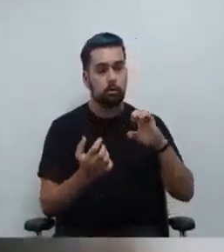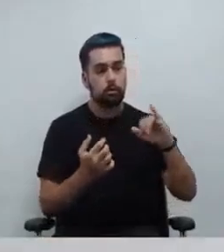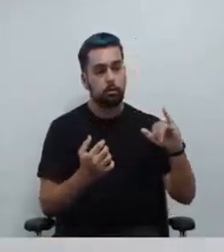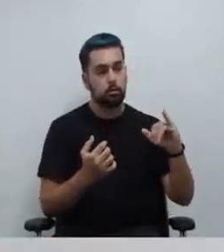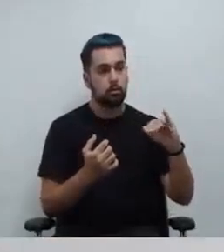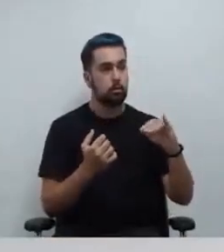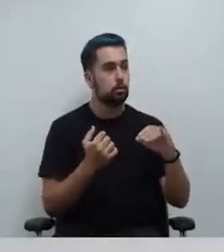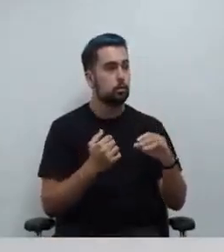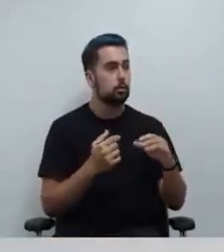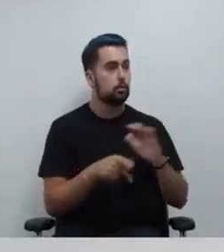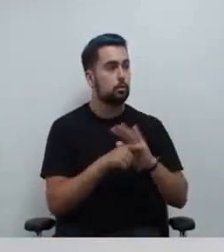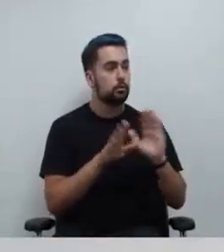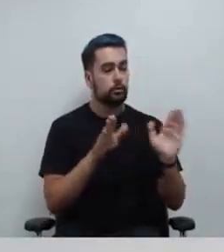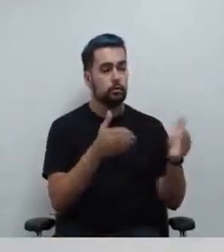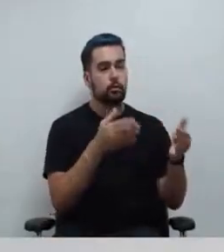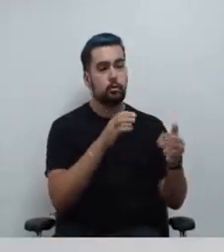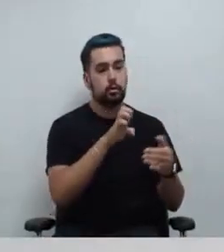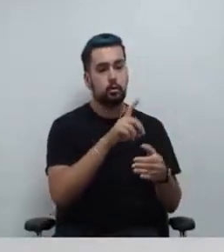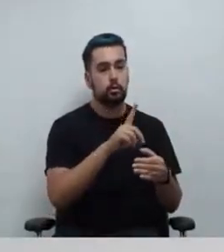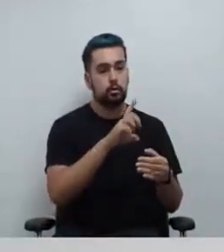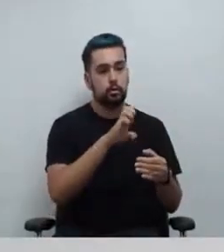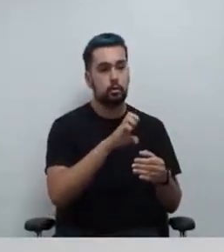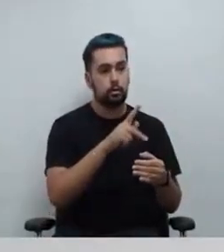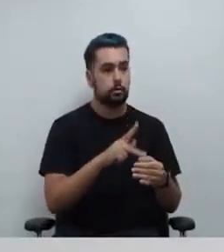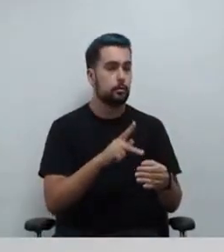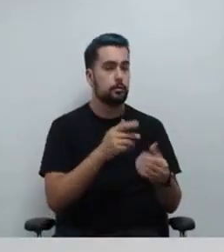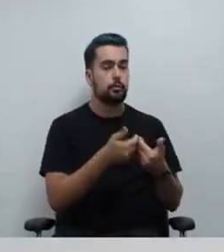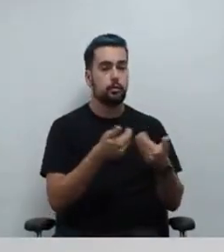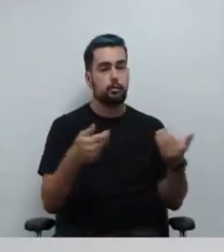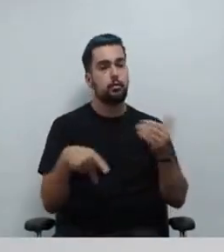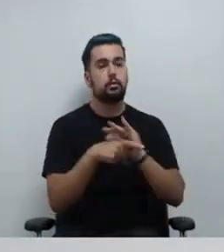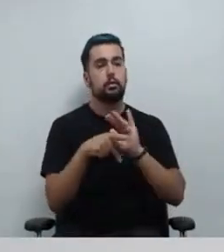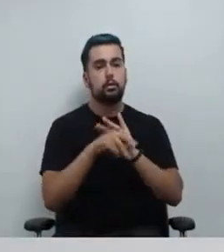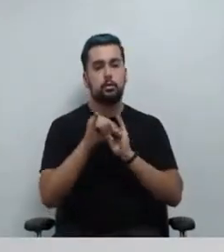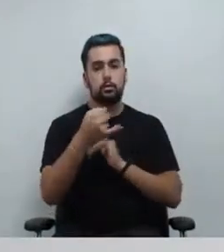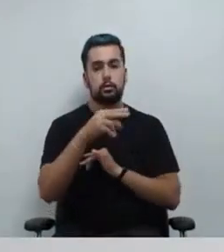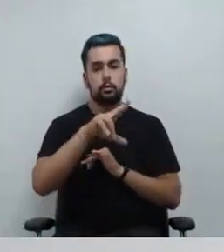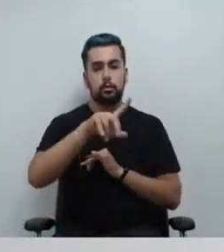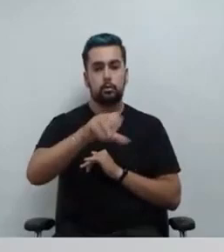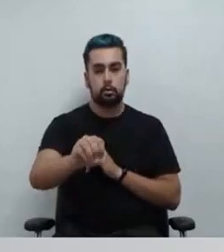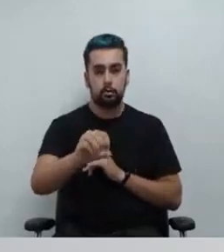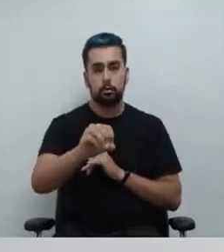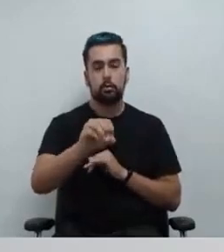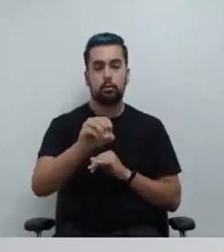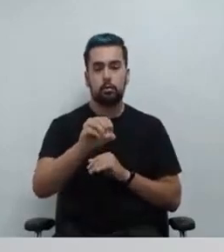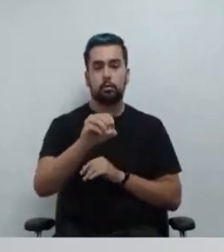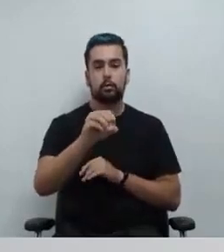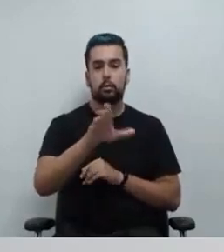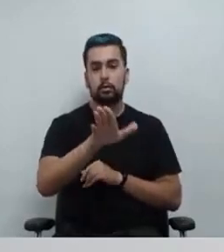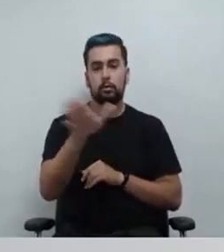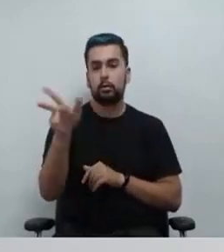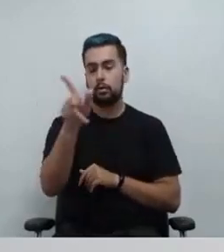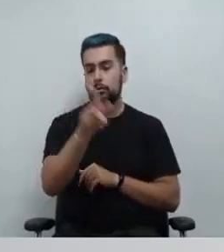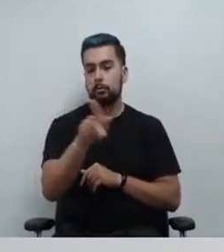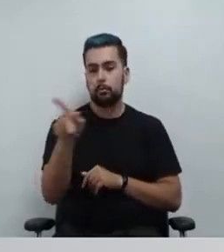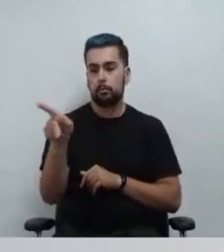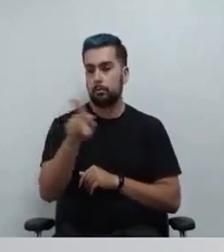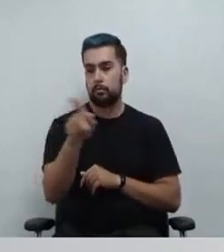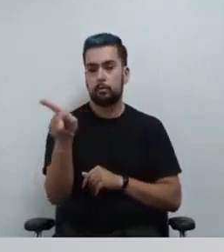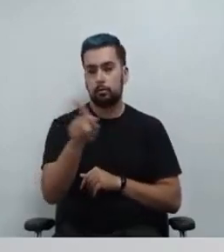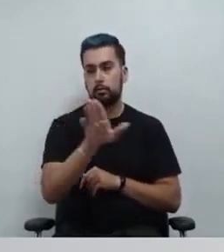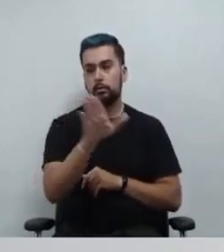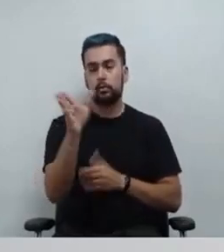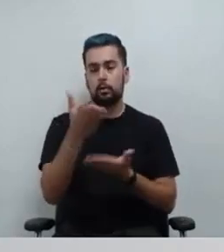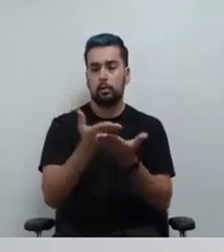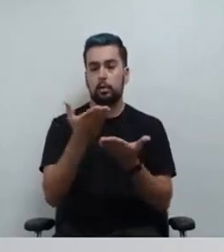8.773/2024, interessado a EDEP, o assunto é pedido de afastamento do defensor público Júlio Camargo de Azevedo para ministrar aulas sobre direitos da